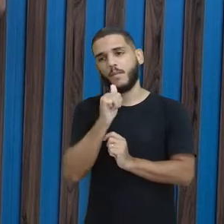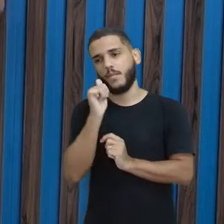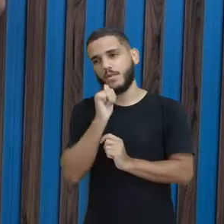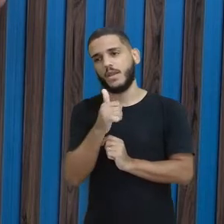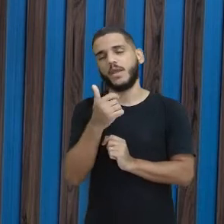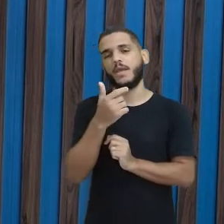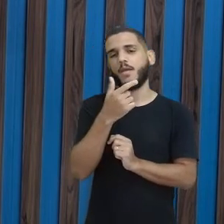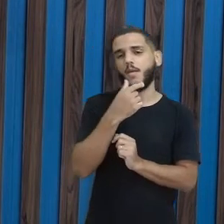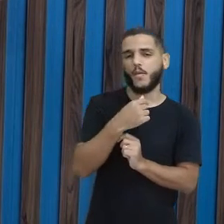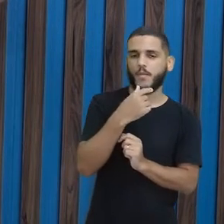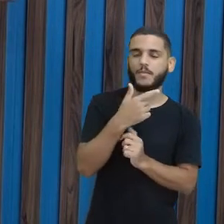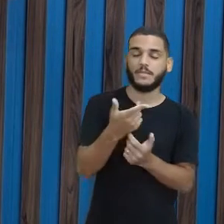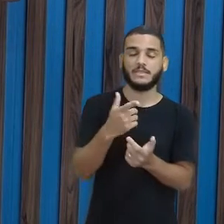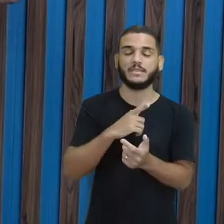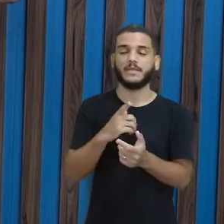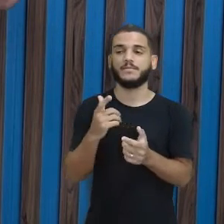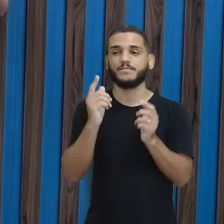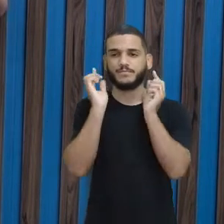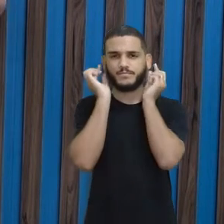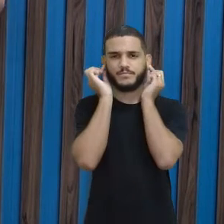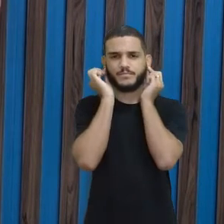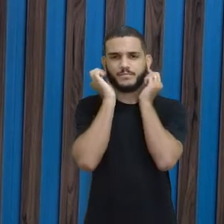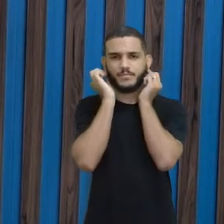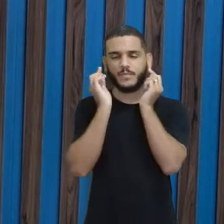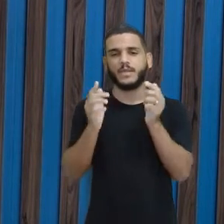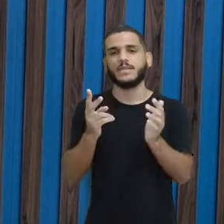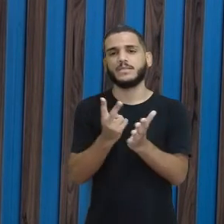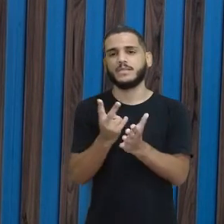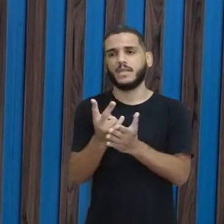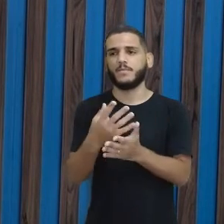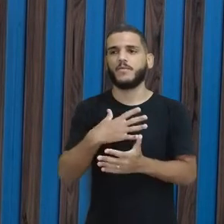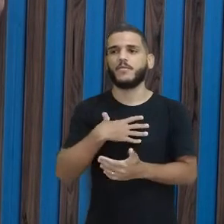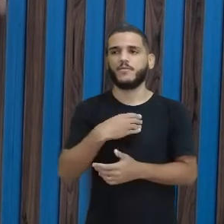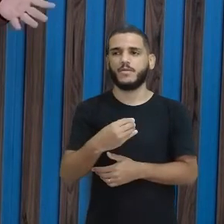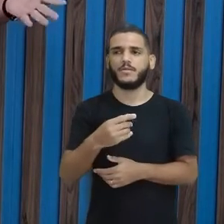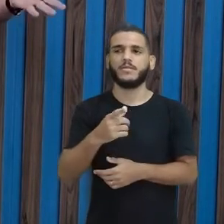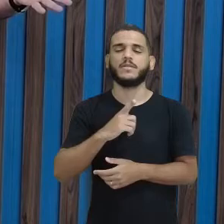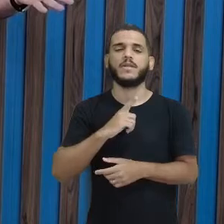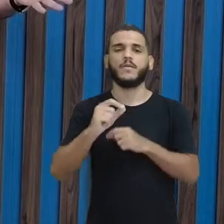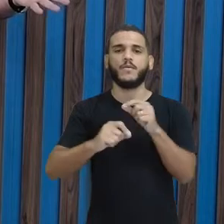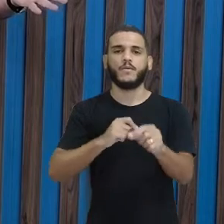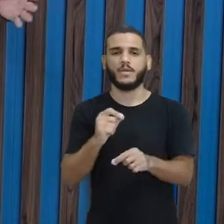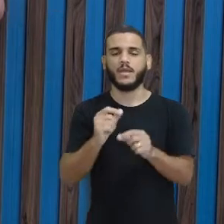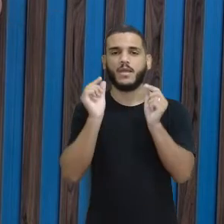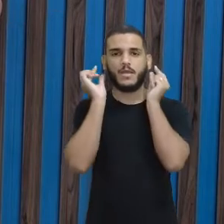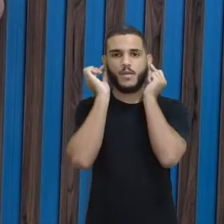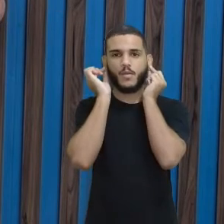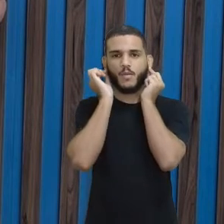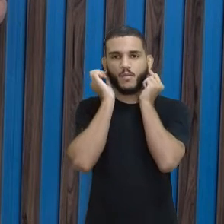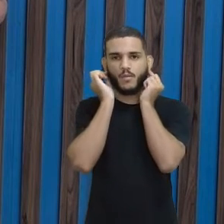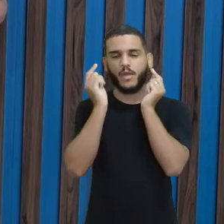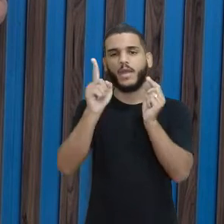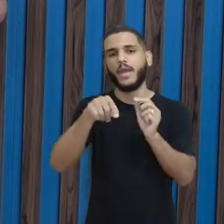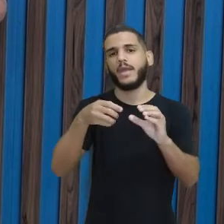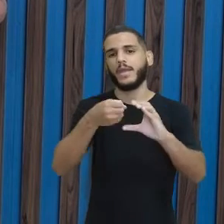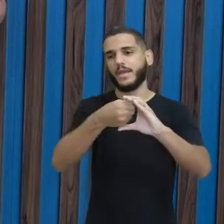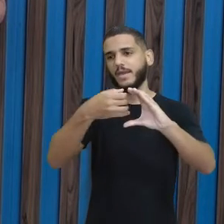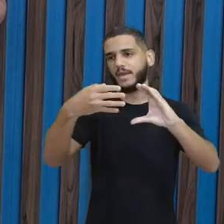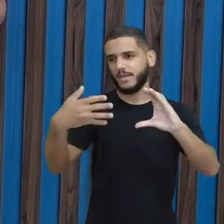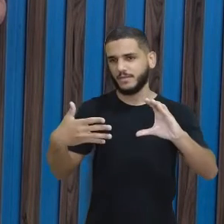Sua parceira tiver o lóbulo preso, todos os filhos terão que ter o quê? Lóbulo preso. Porque isso é uma característica o